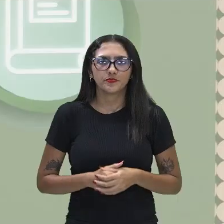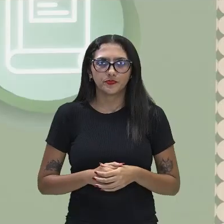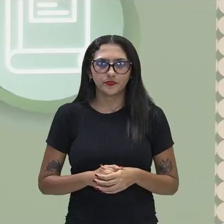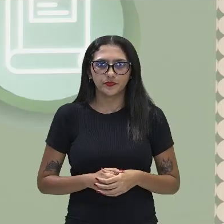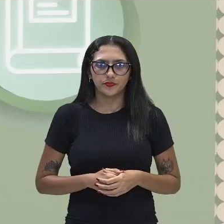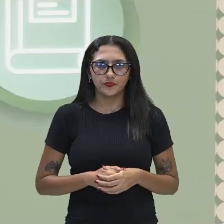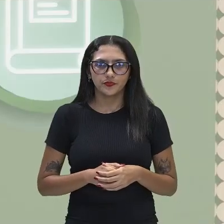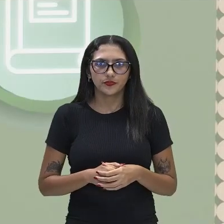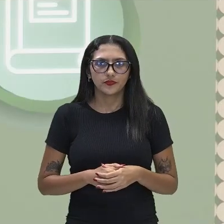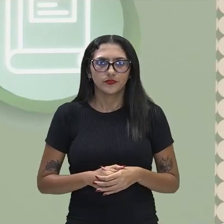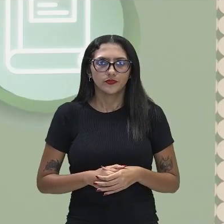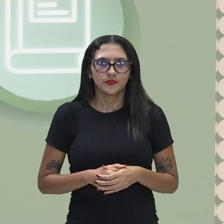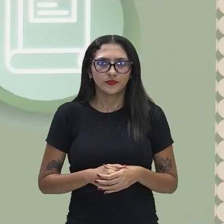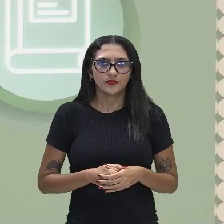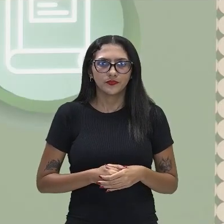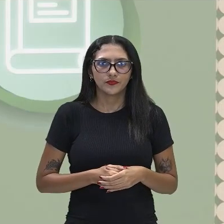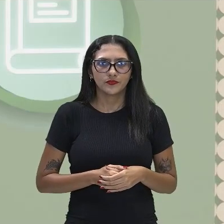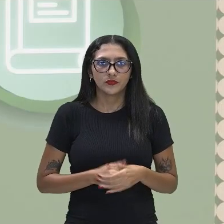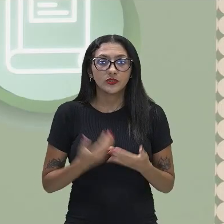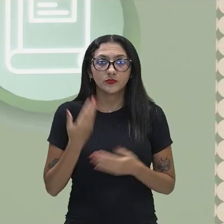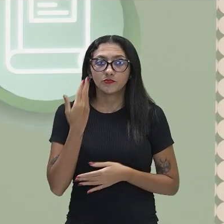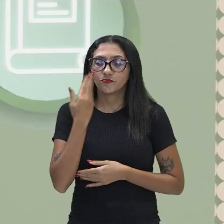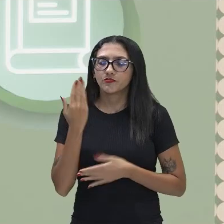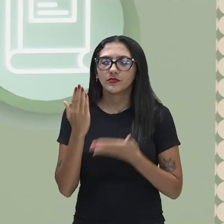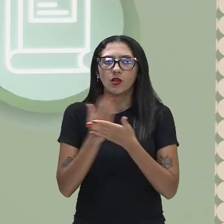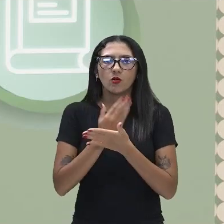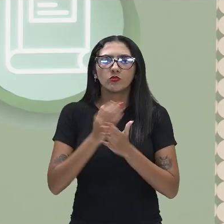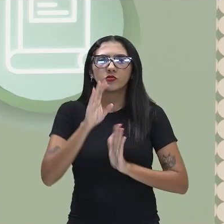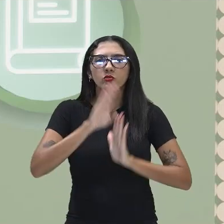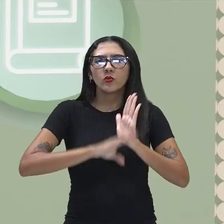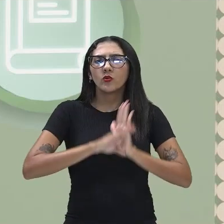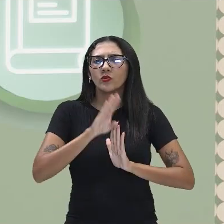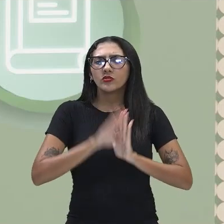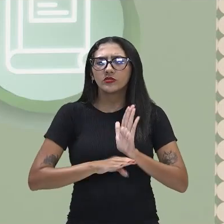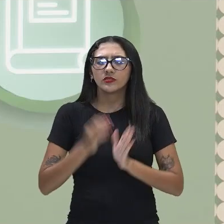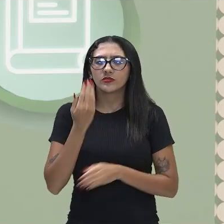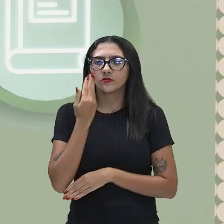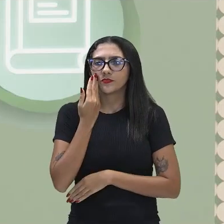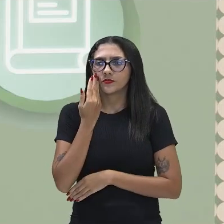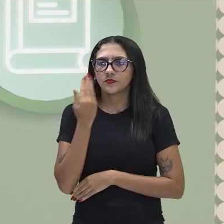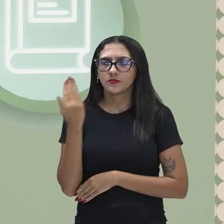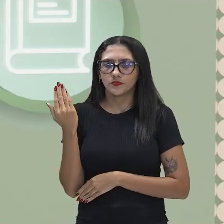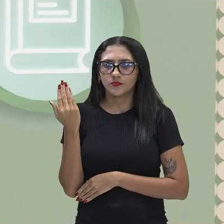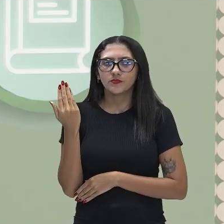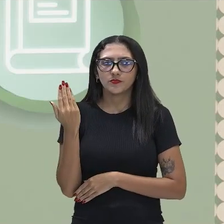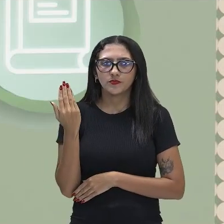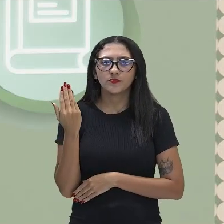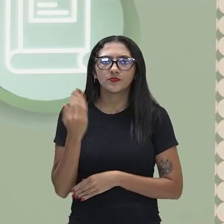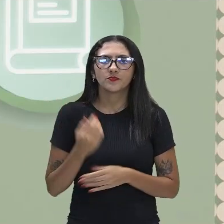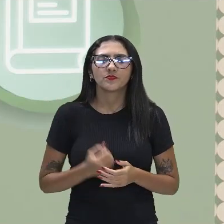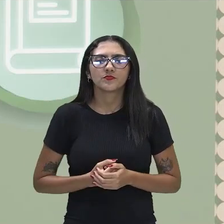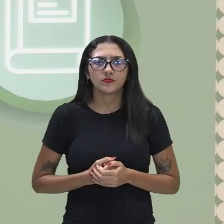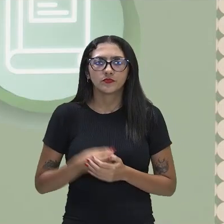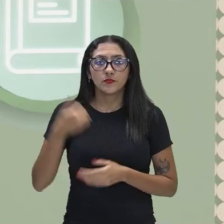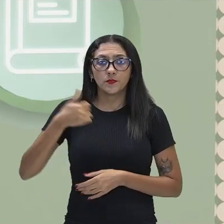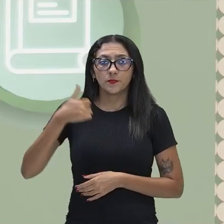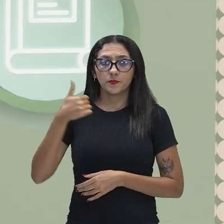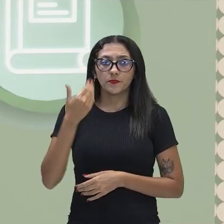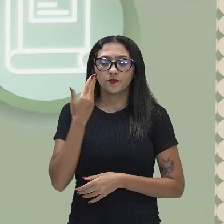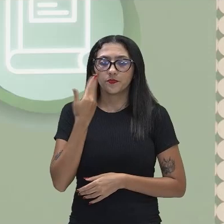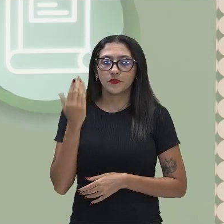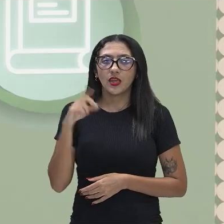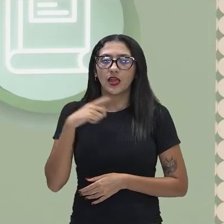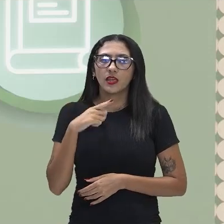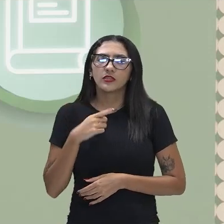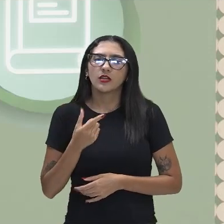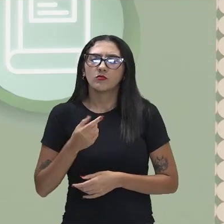temos aqui, olha, os conceitos, né, de conservação, uso responsável dos recursos